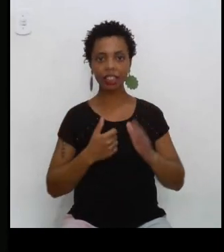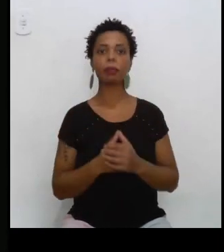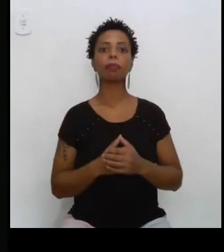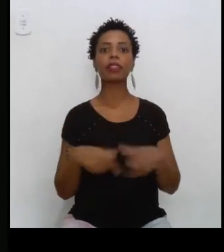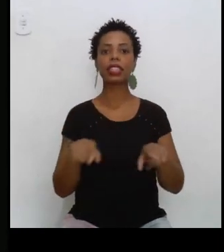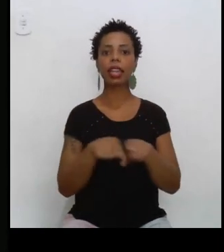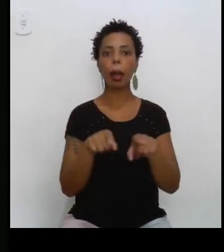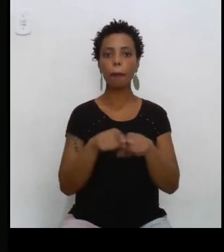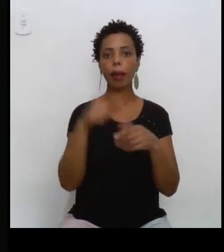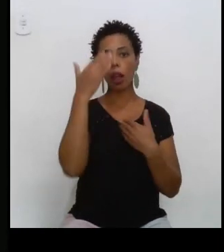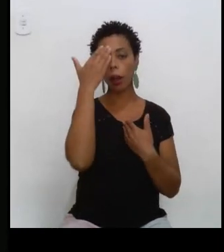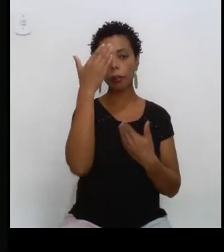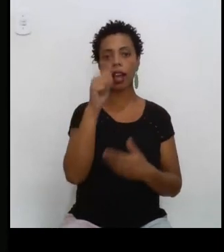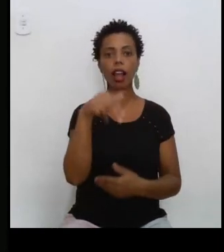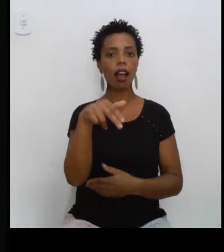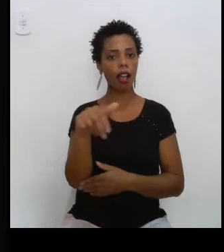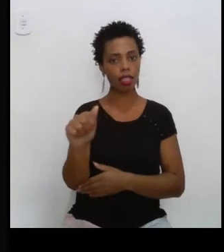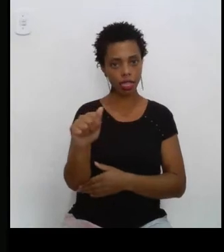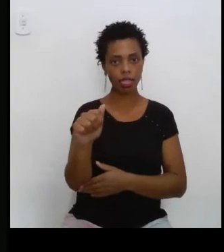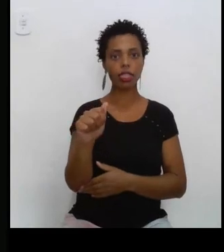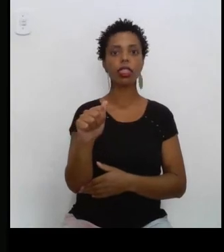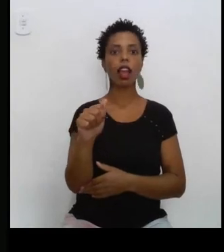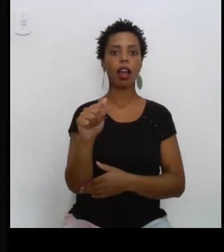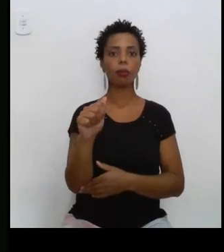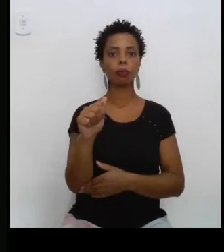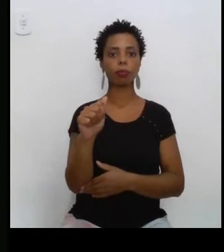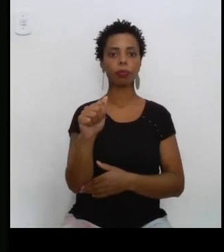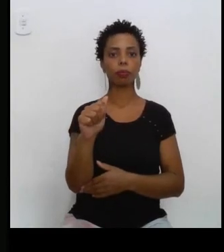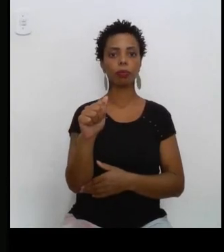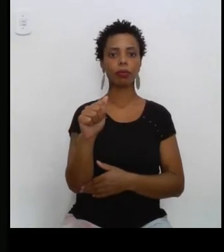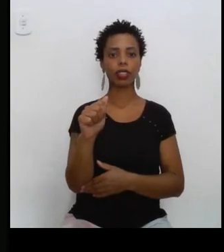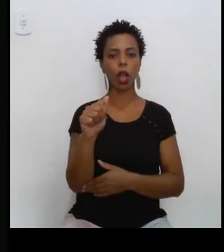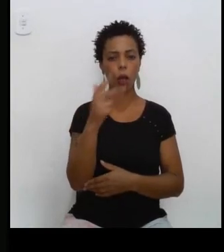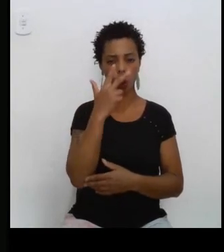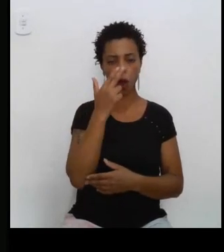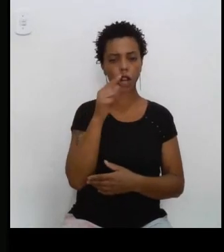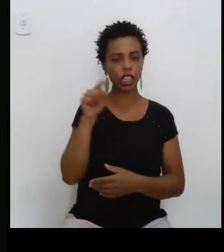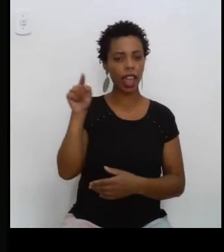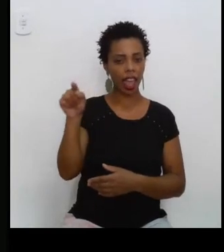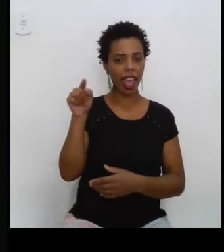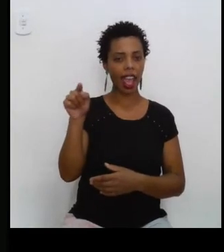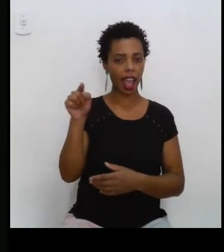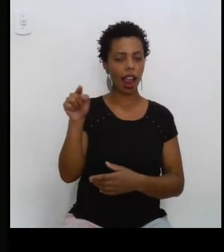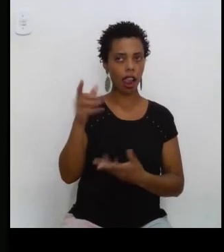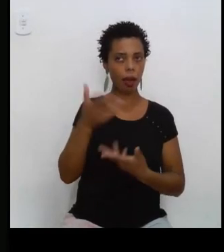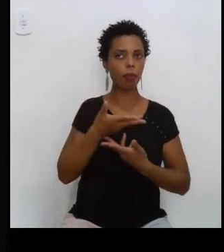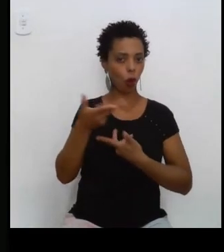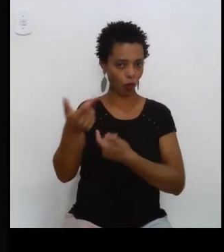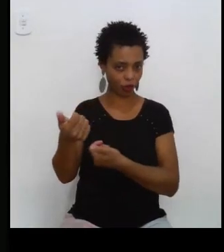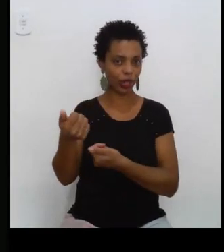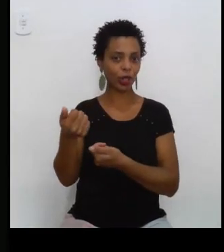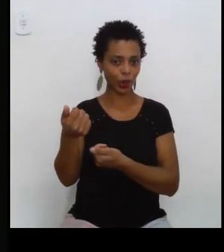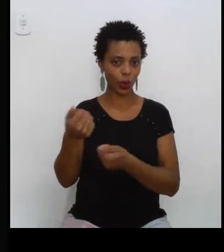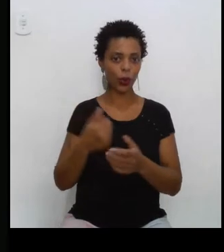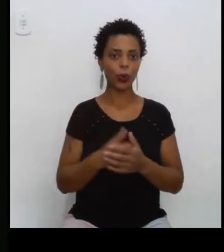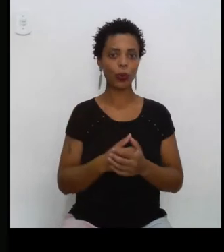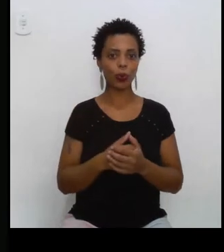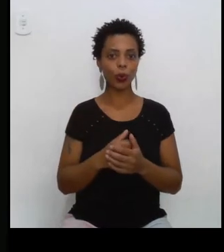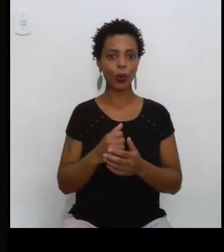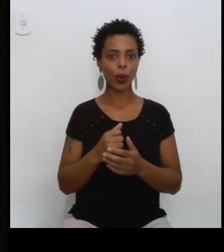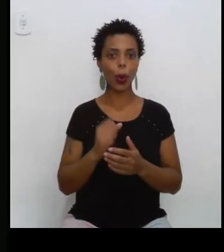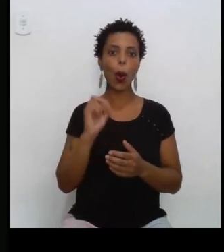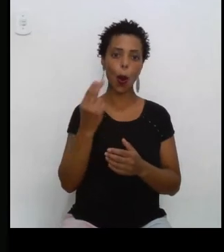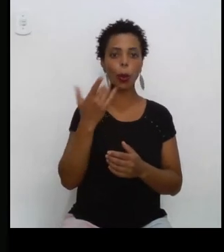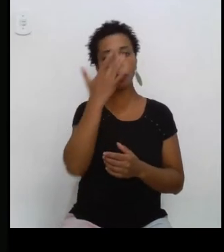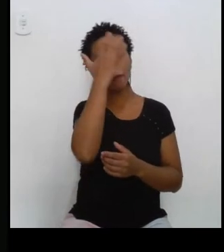a Anna que se eu não me engano foi através dela que chegou convite ou pelo menos fundo as coisas